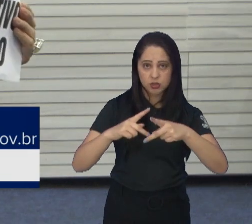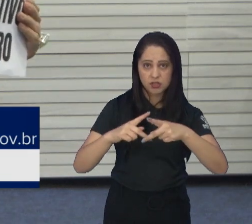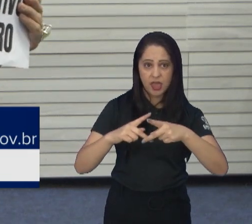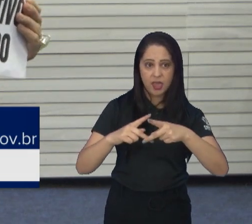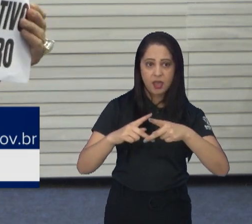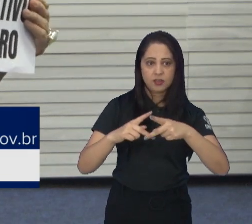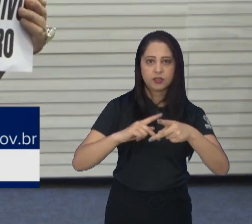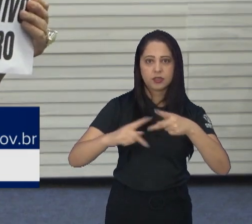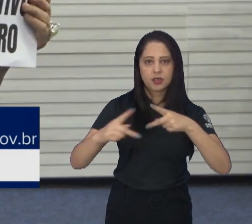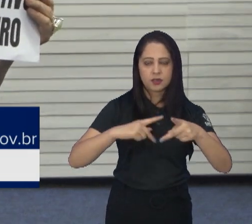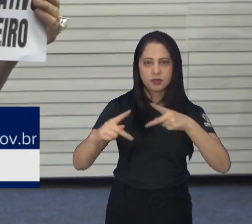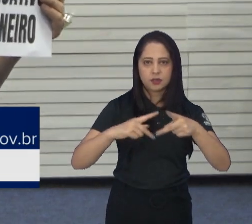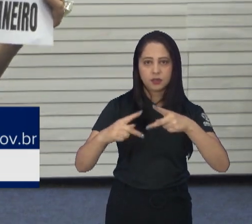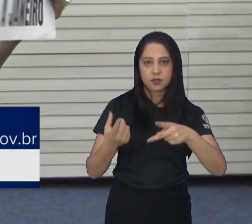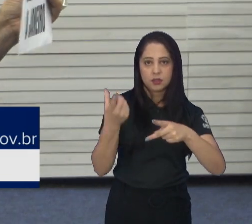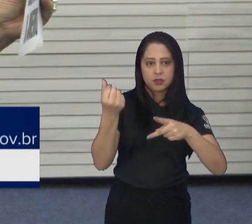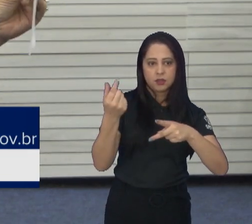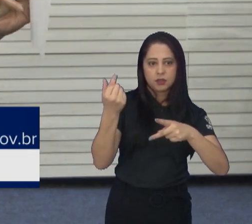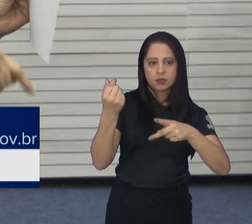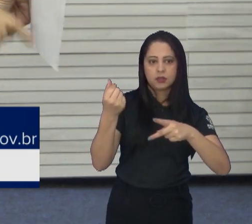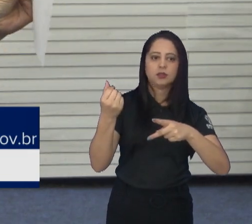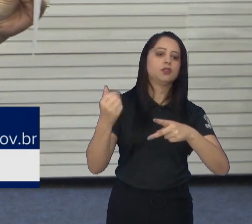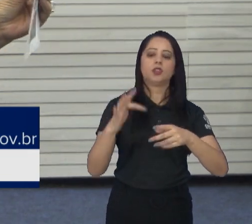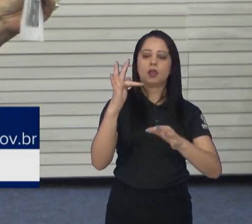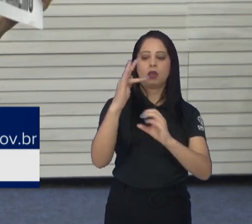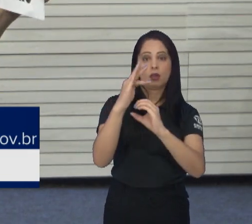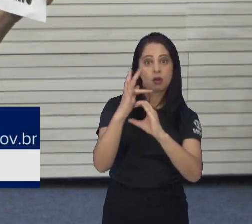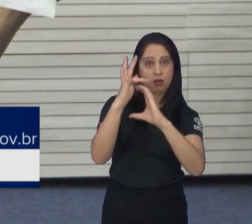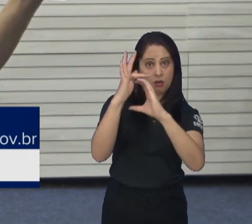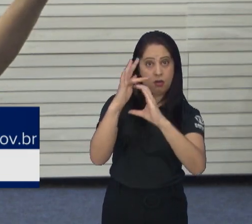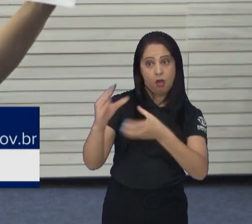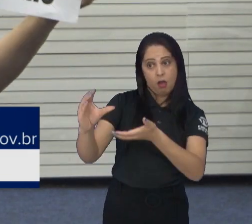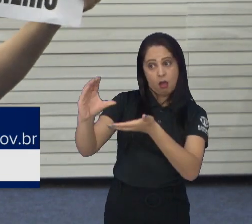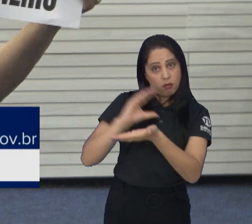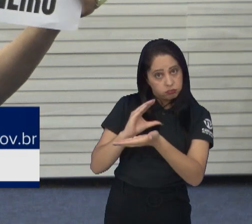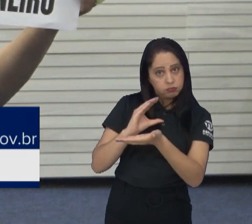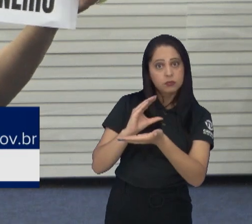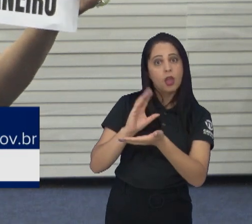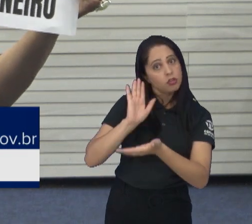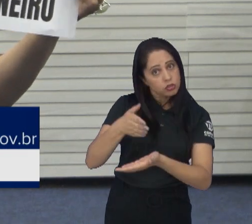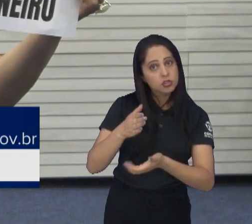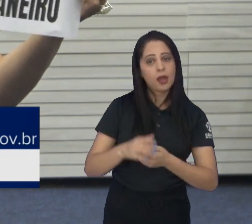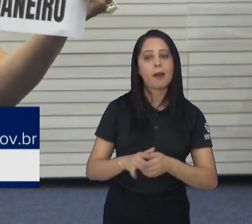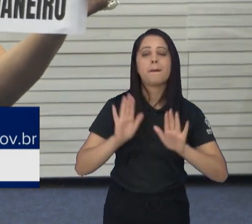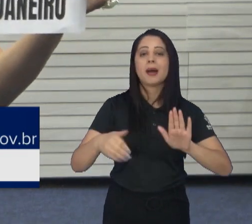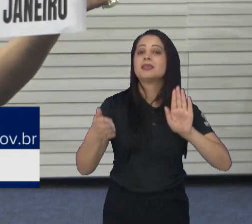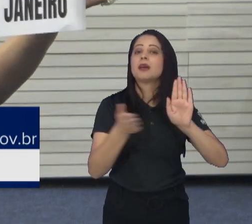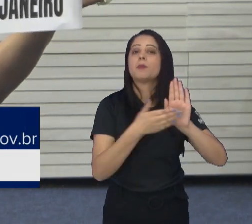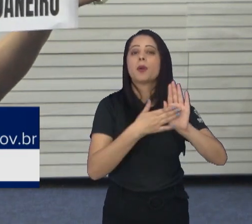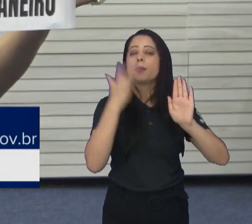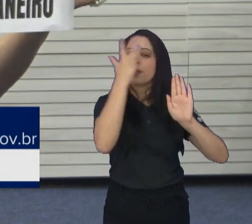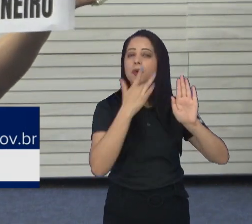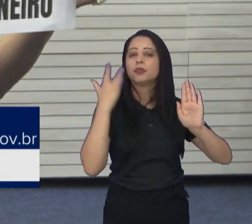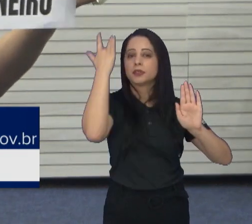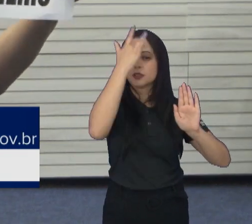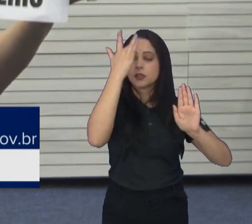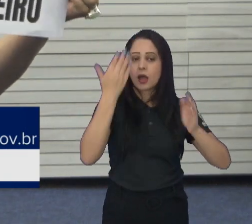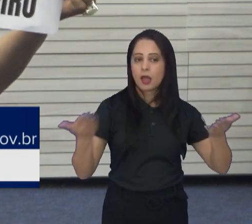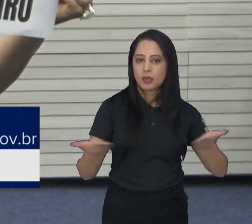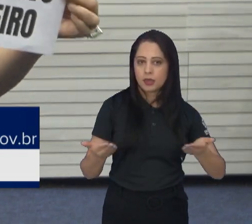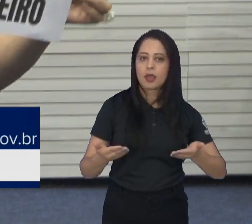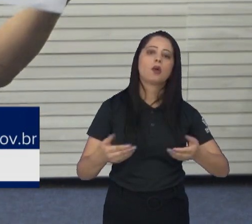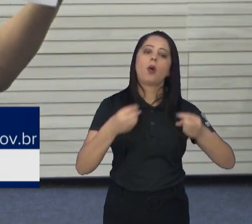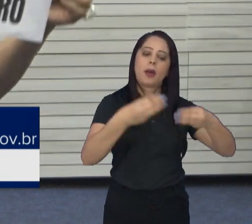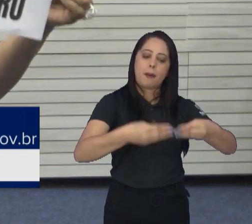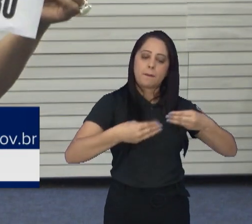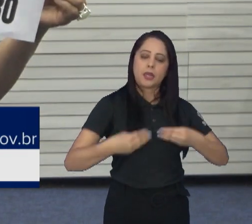só ver os dados, mas foi com a proposta que foi apresentada pelo Haddad, que hoje é o ministro da